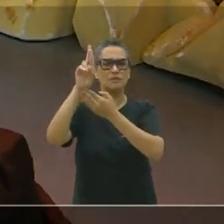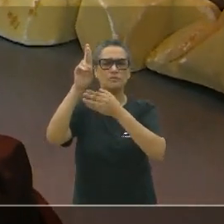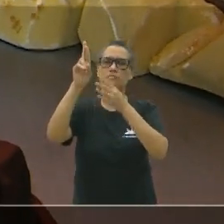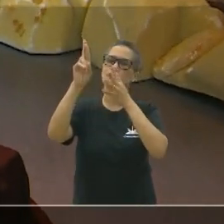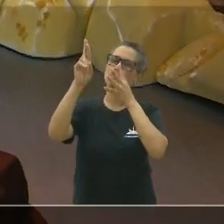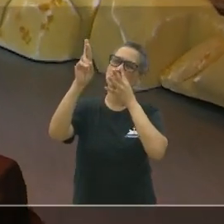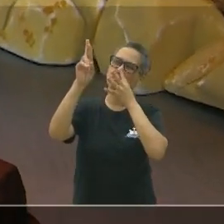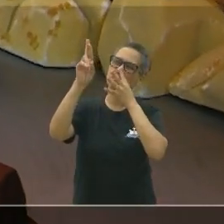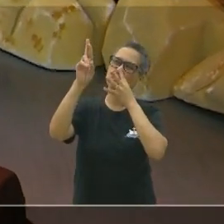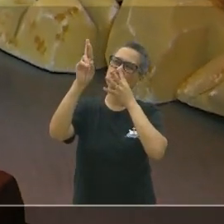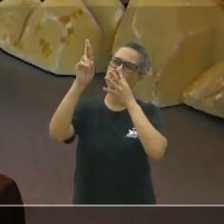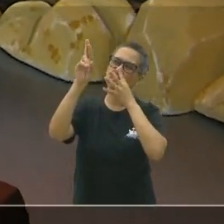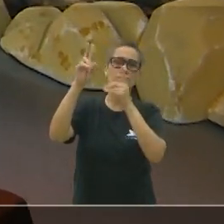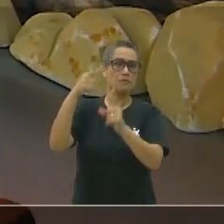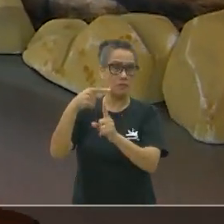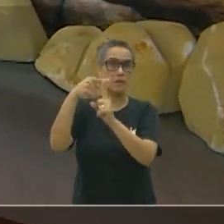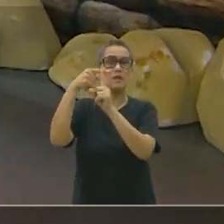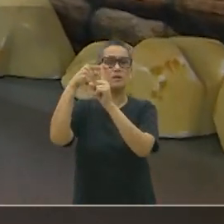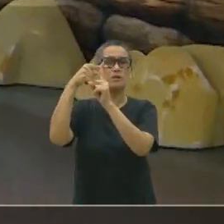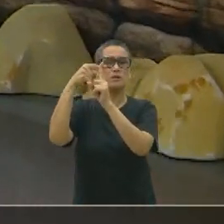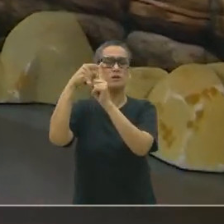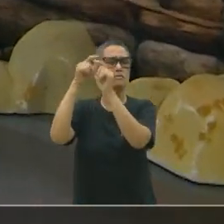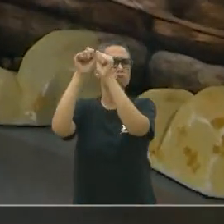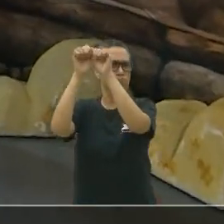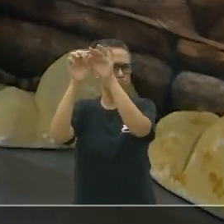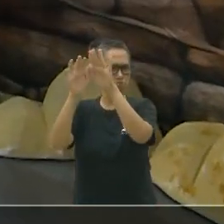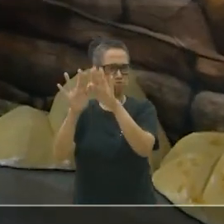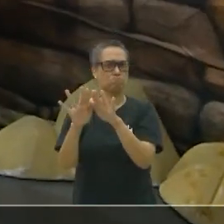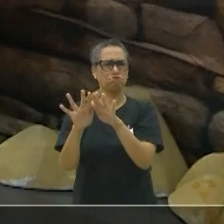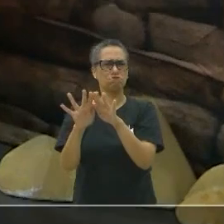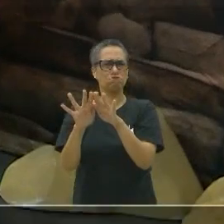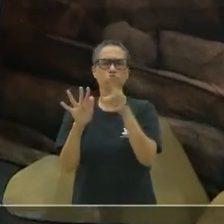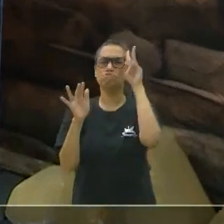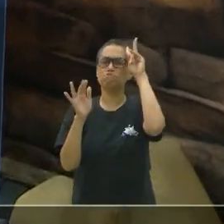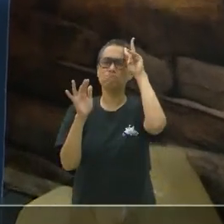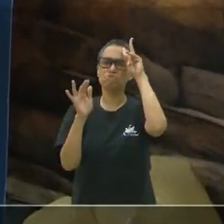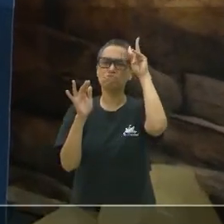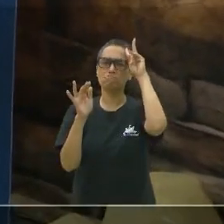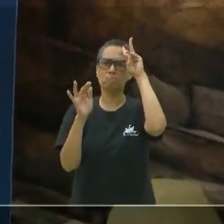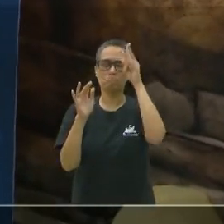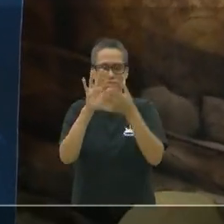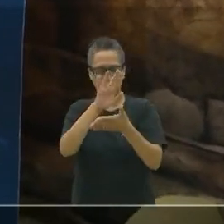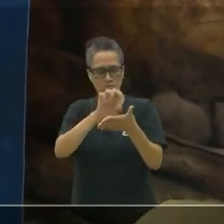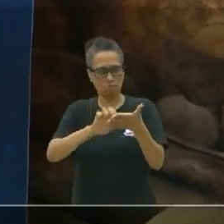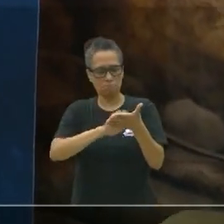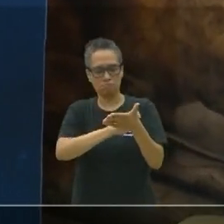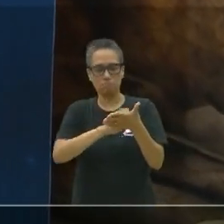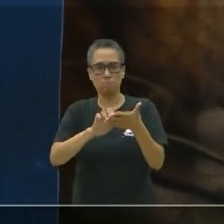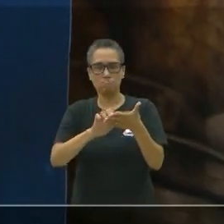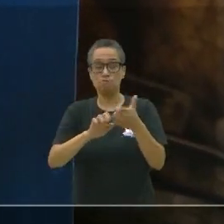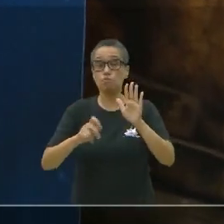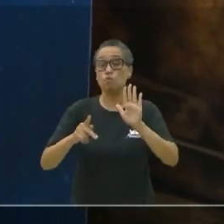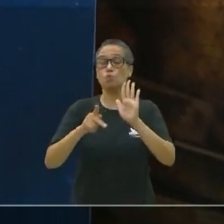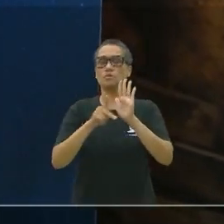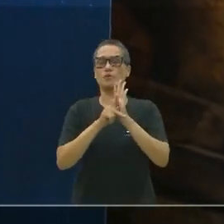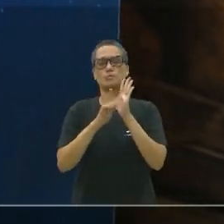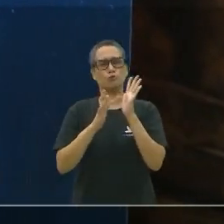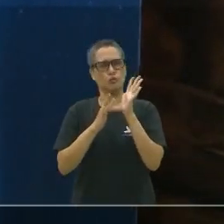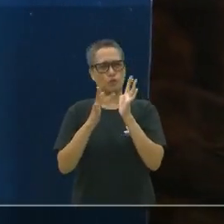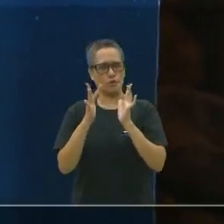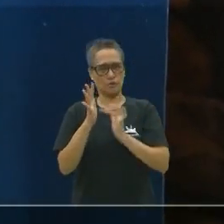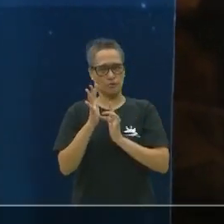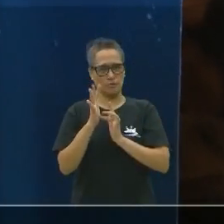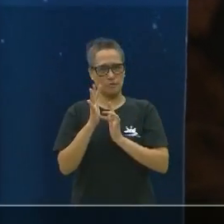contemplando a cruz bendita e lembrando do Evangelho onde o próprio Jesus